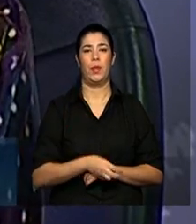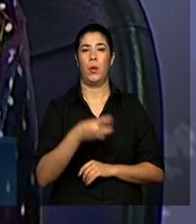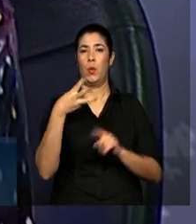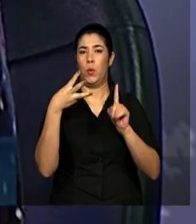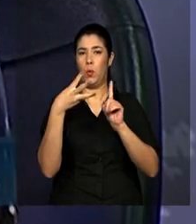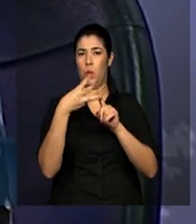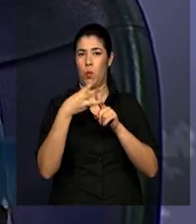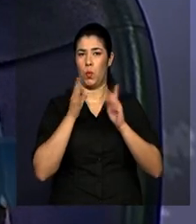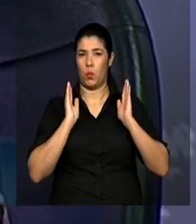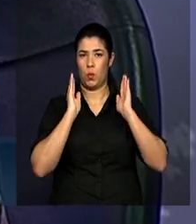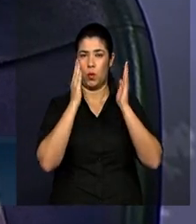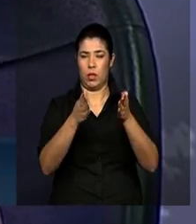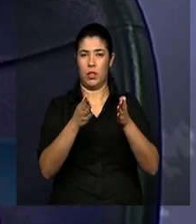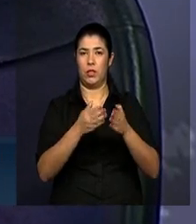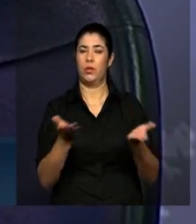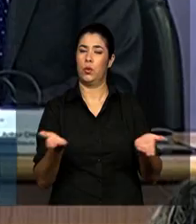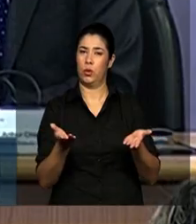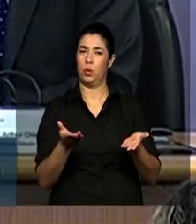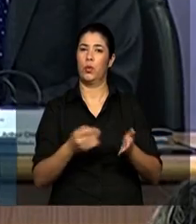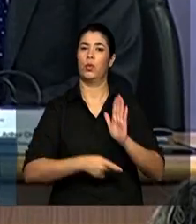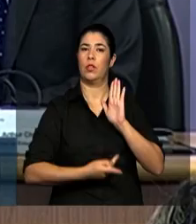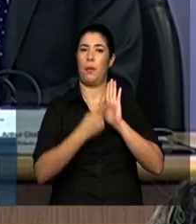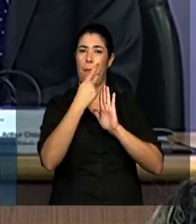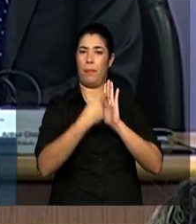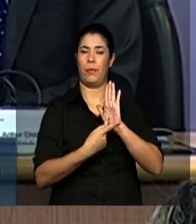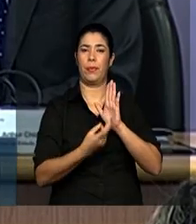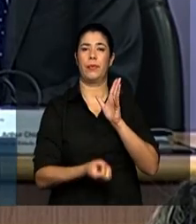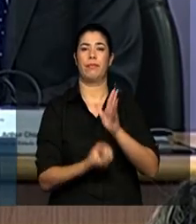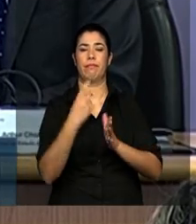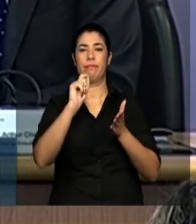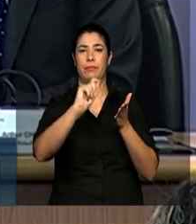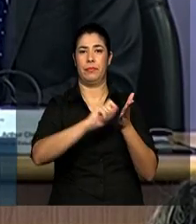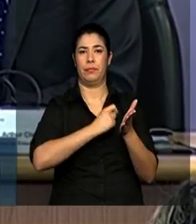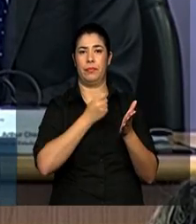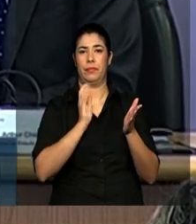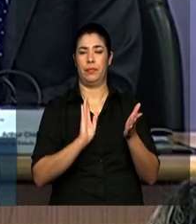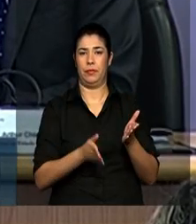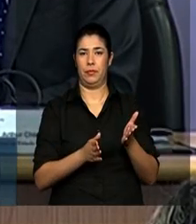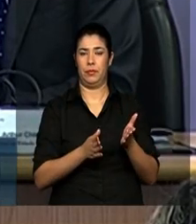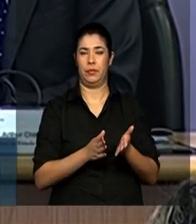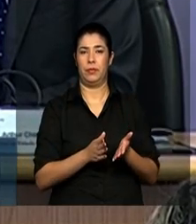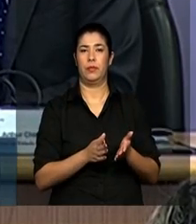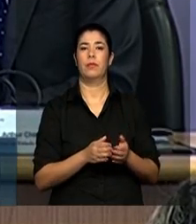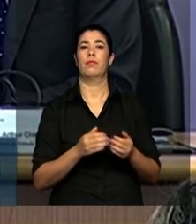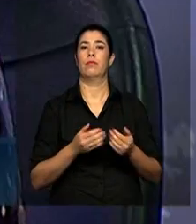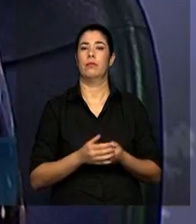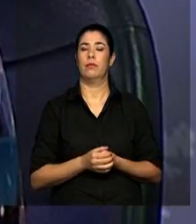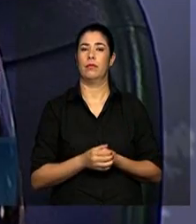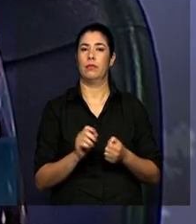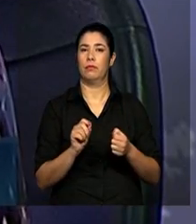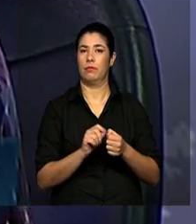é este que nós estamos assinando aqui, que é esta portaria